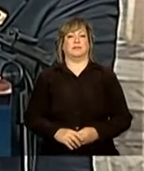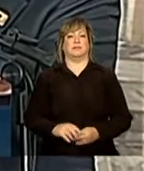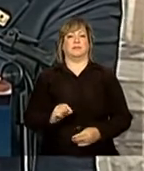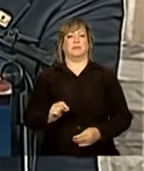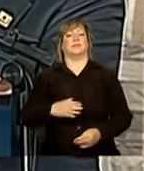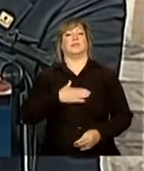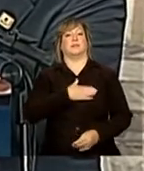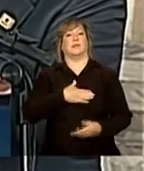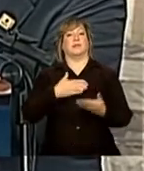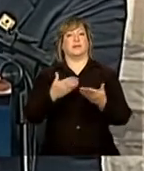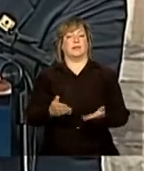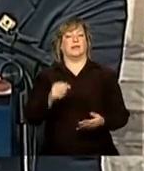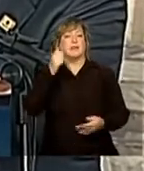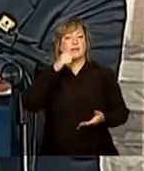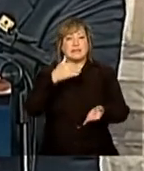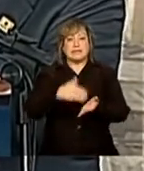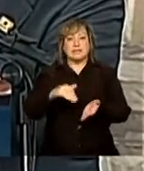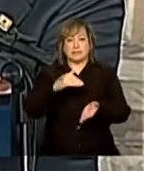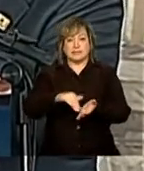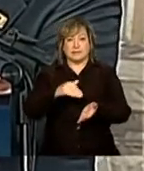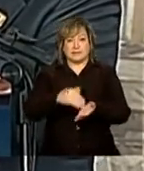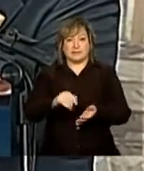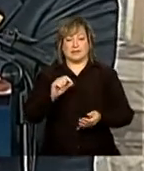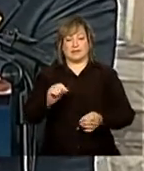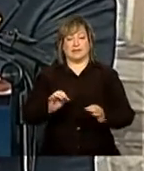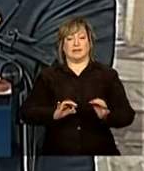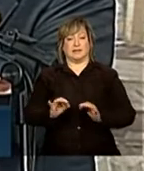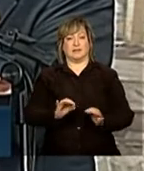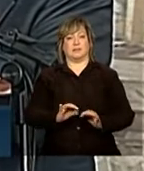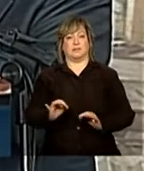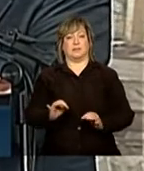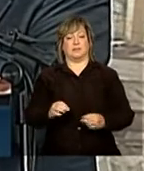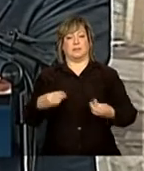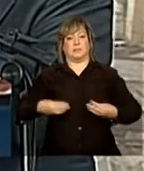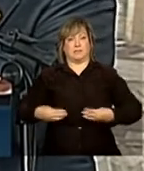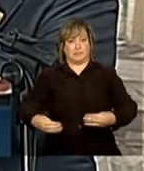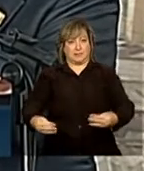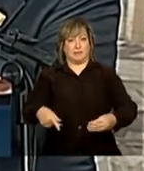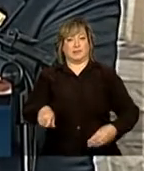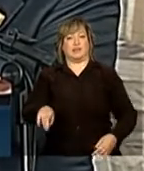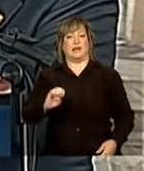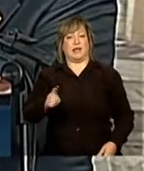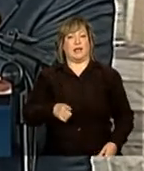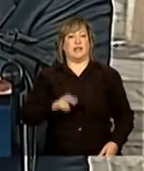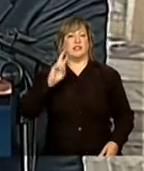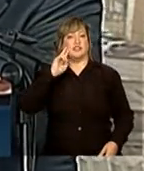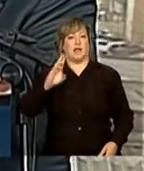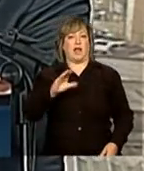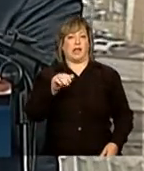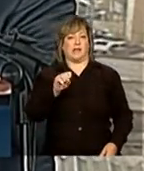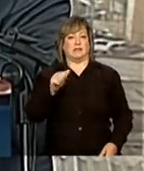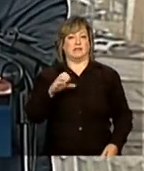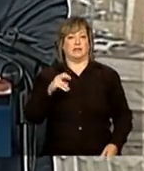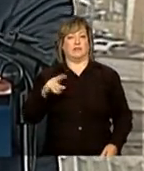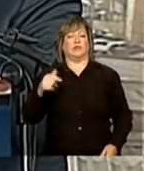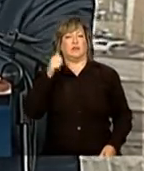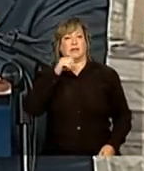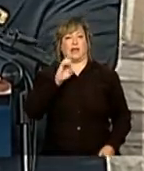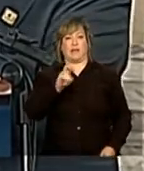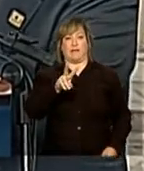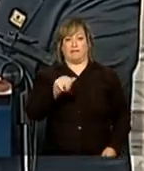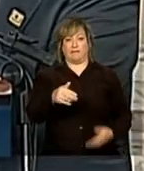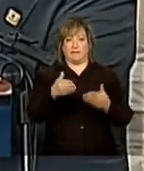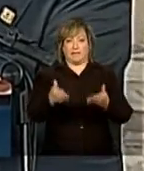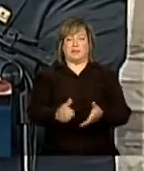prezada secretária executiva do Ministério do Planejamento, ex-chefe da Casa Civil da Bahia, Eva Chiavon, que